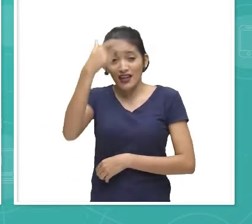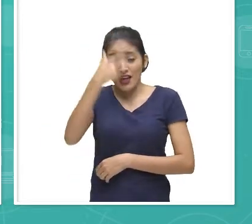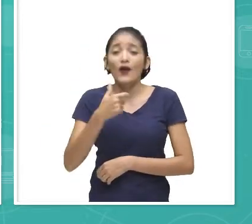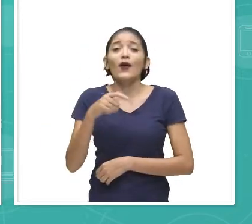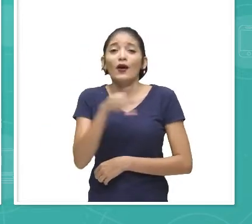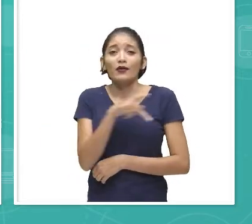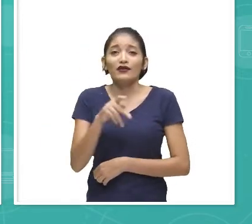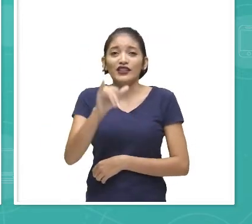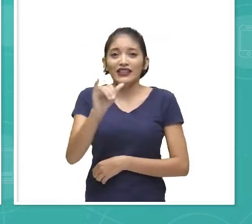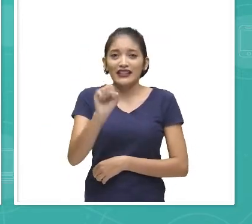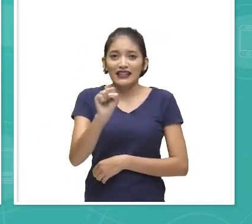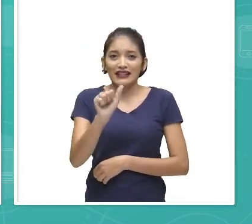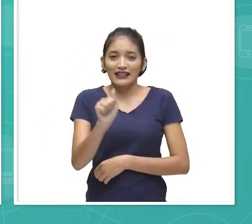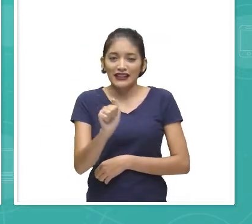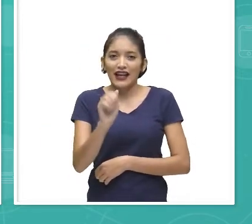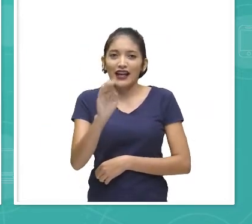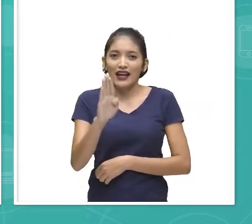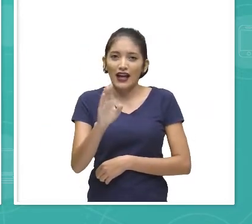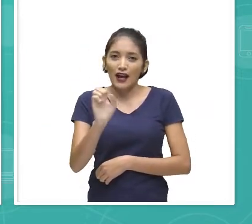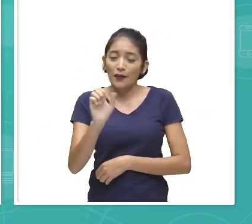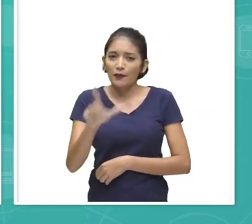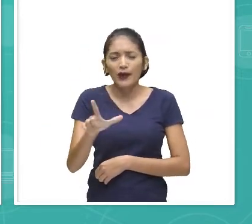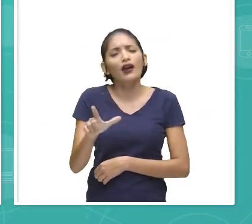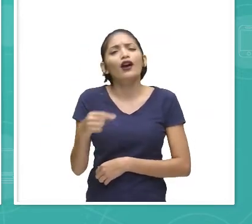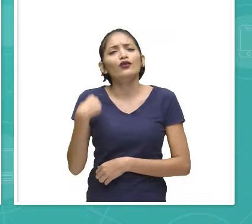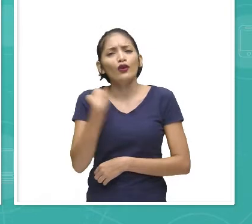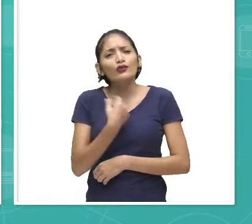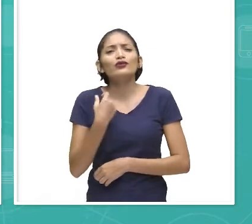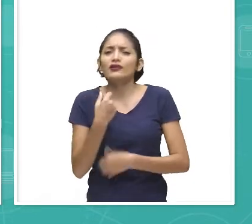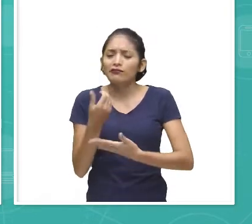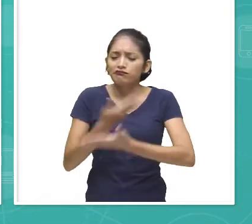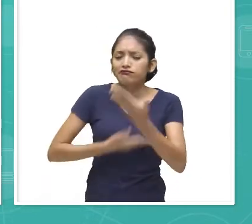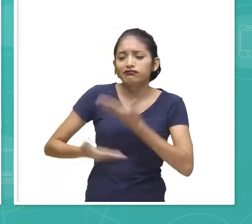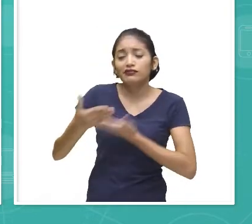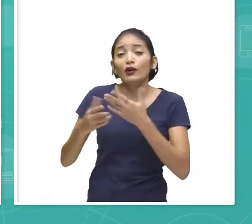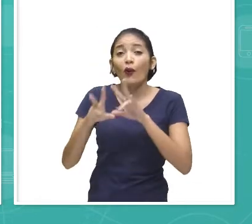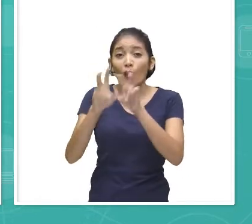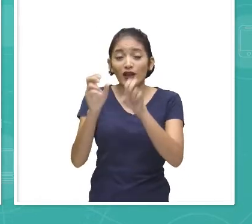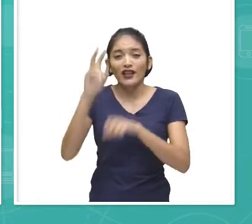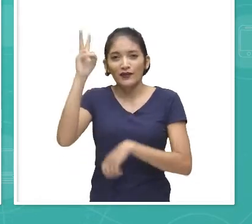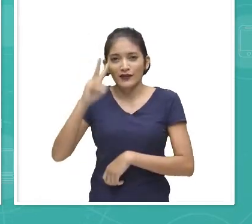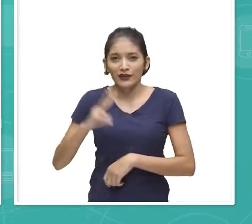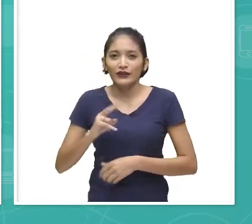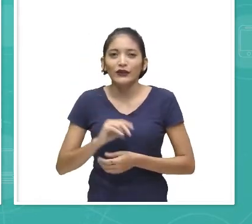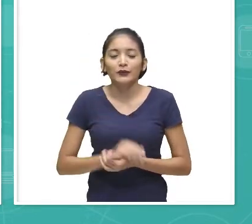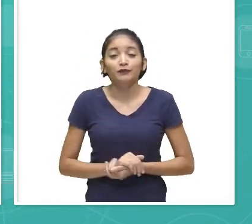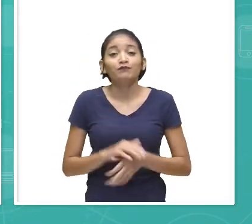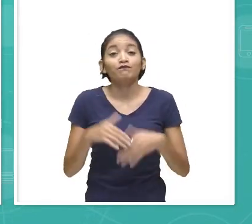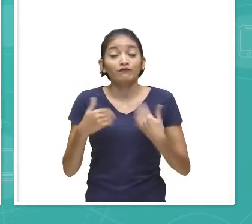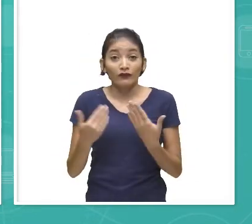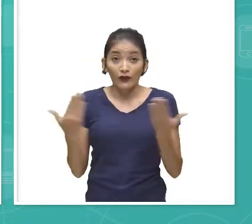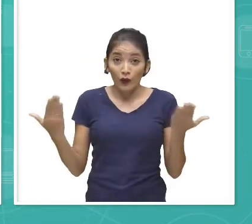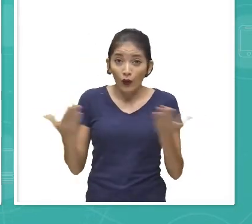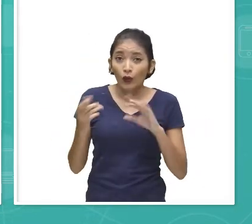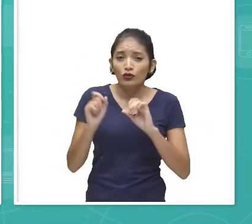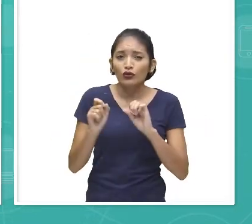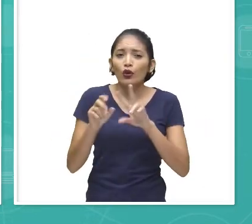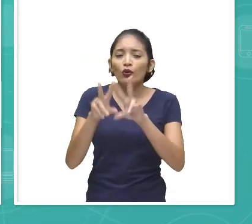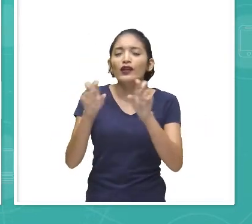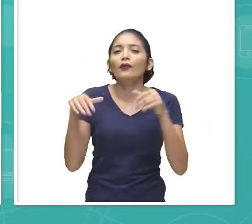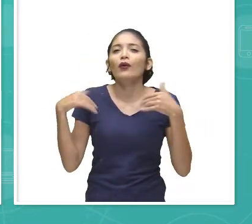com vocês para a gente procurar conversar muito sobre História. E hoje a gente vai falar